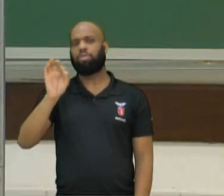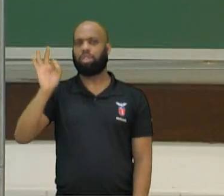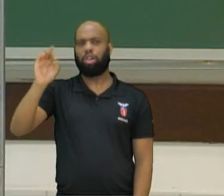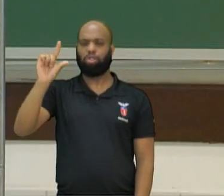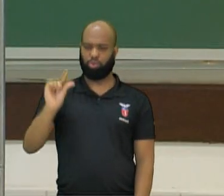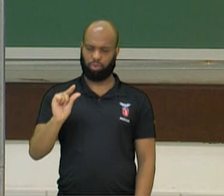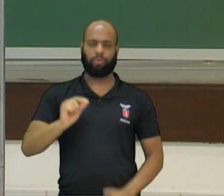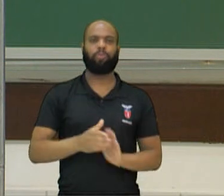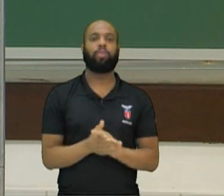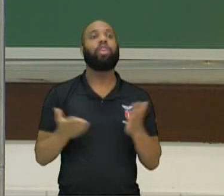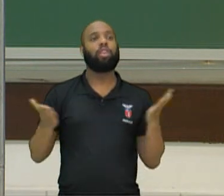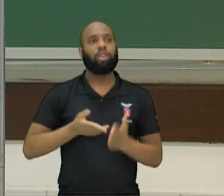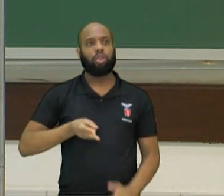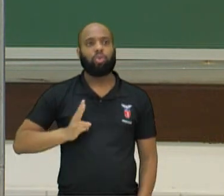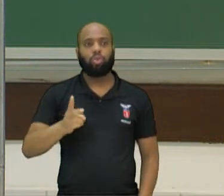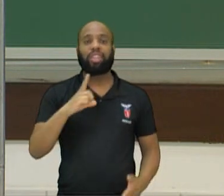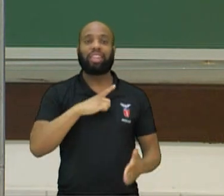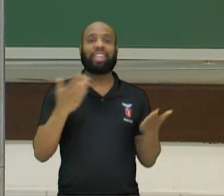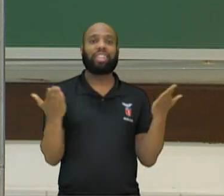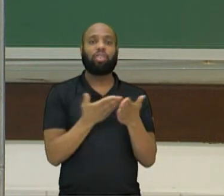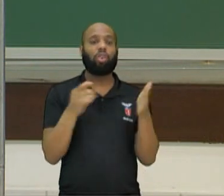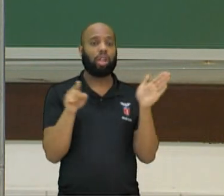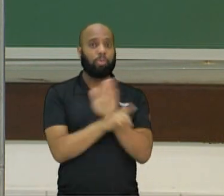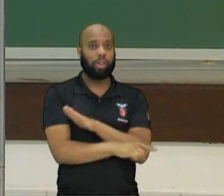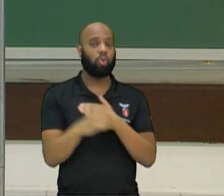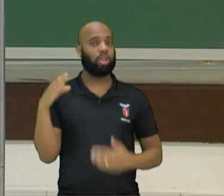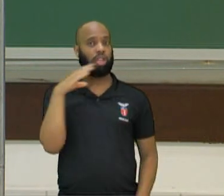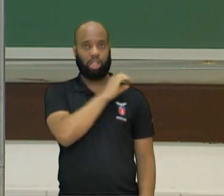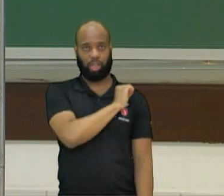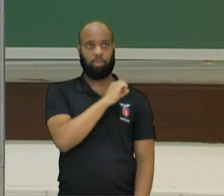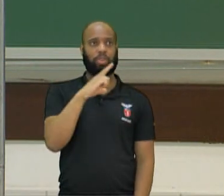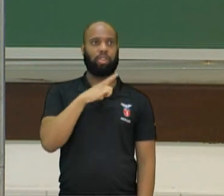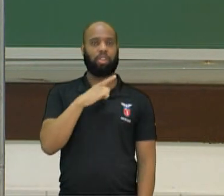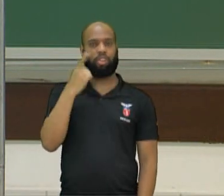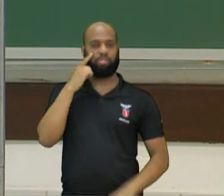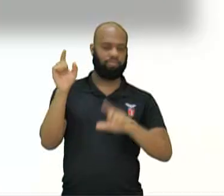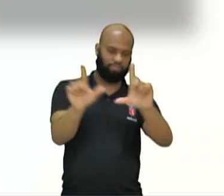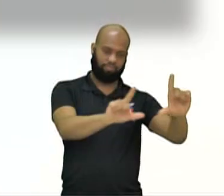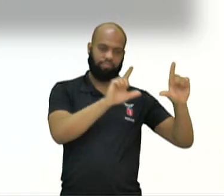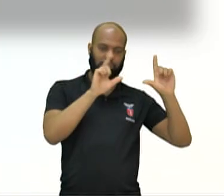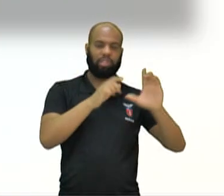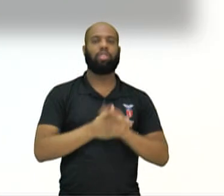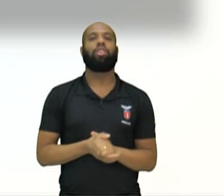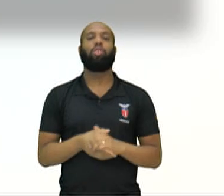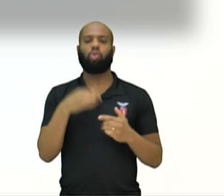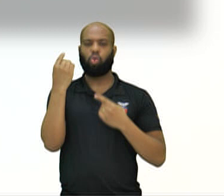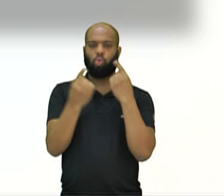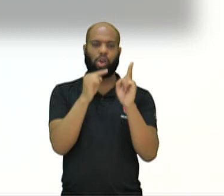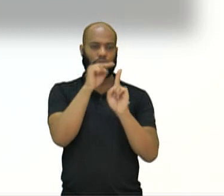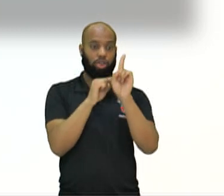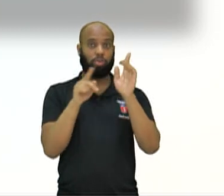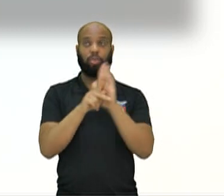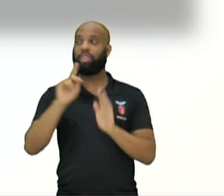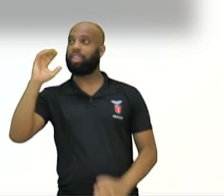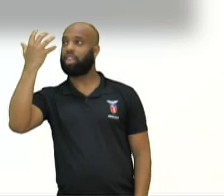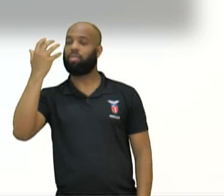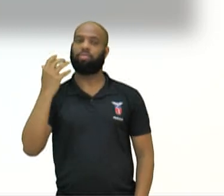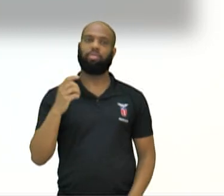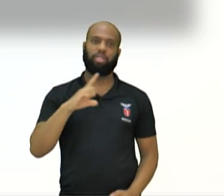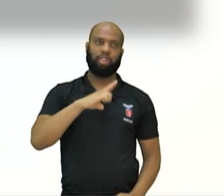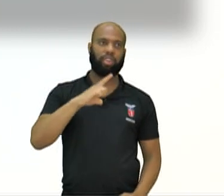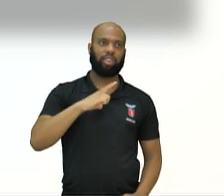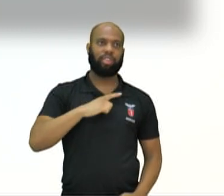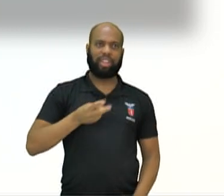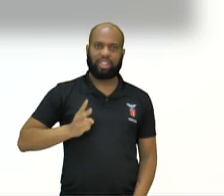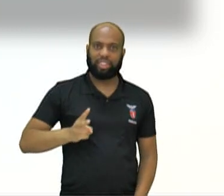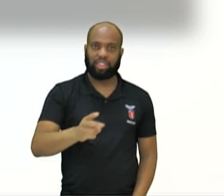Dando continuidade, nós vamos agora para o nosso quiz, ali na tela para você, ó. Qual é o tipo de clima que ocorre na maior